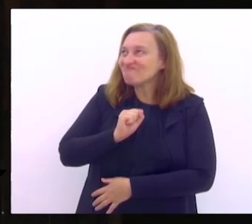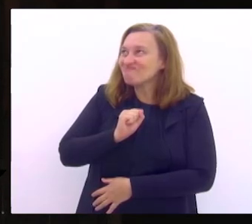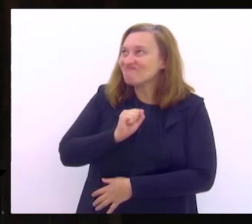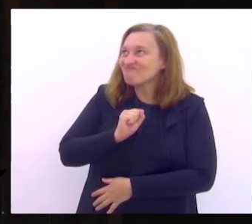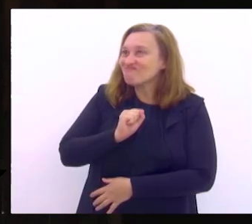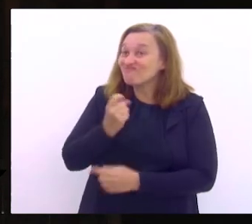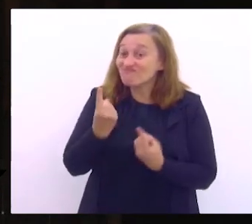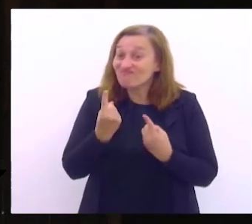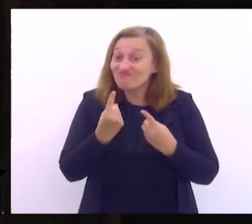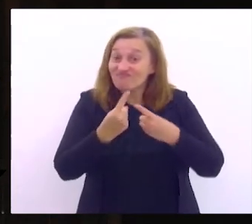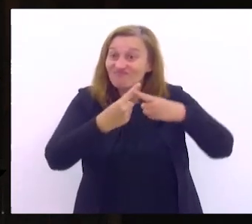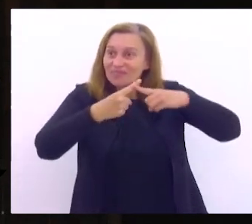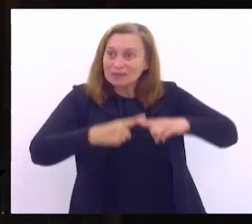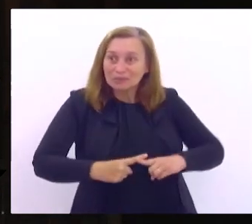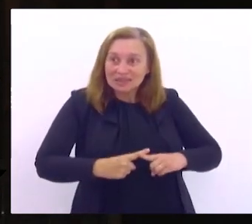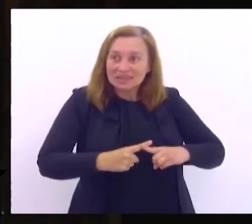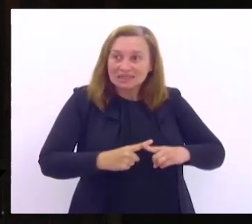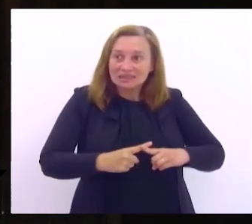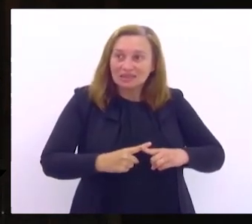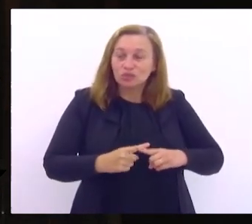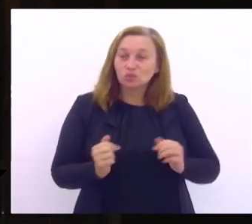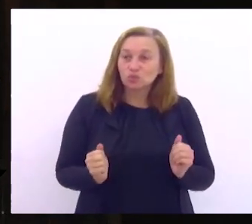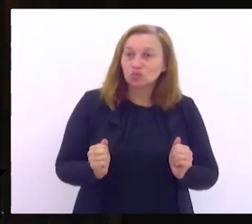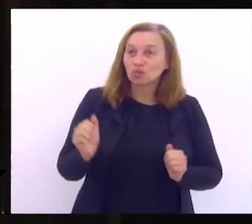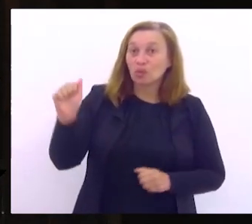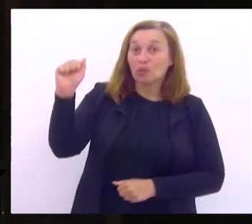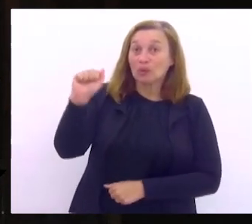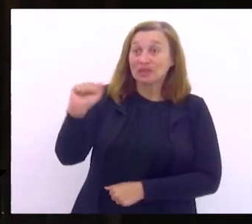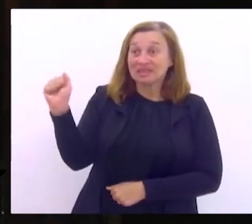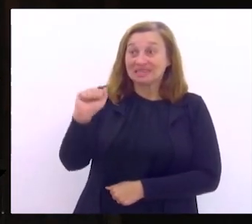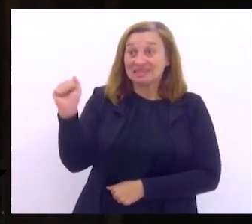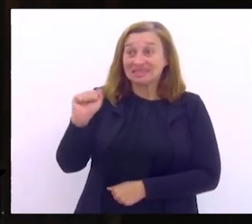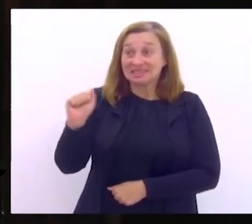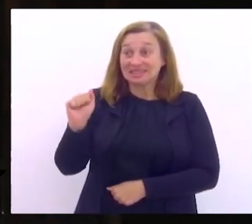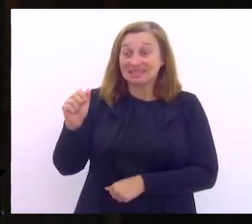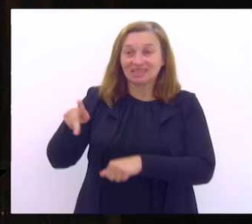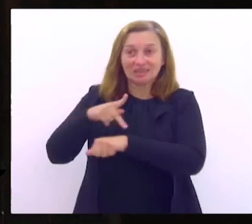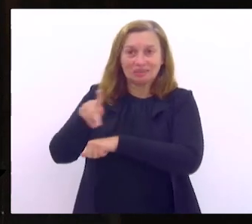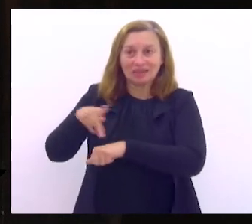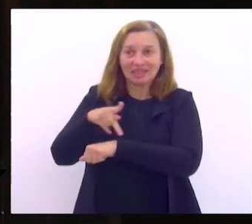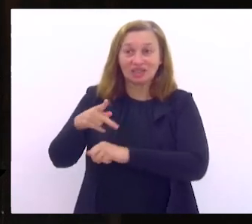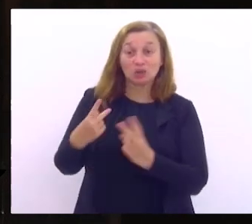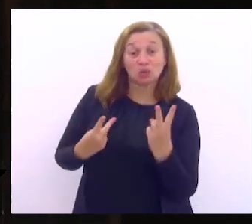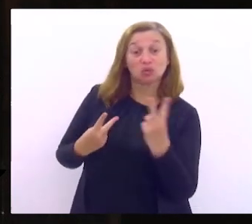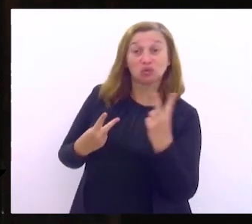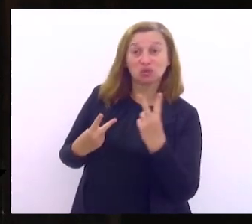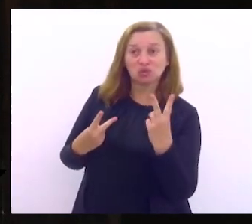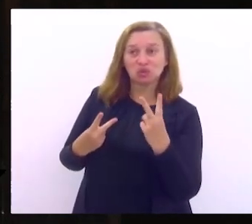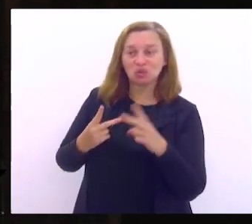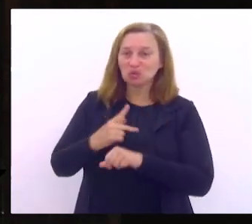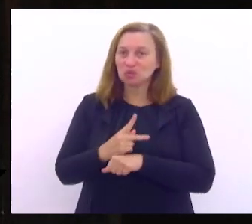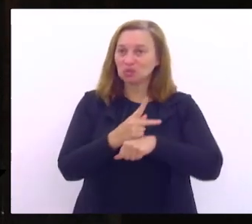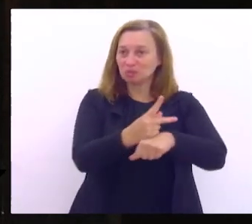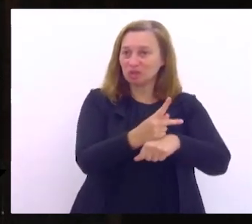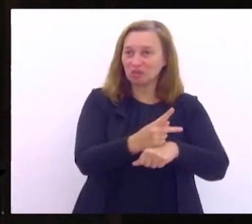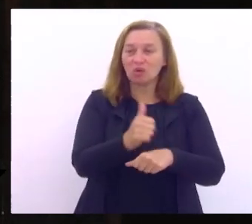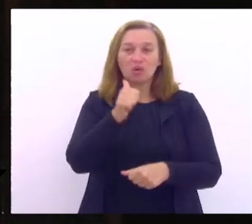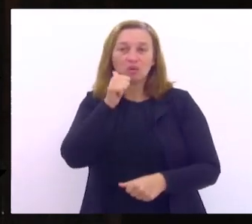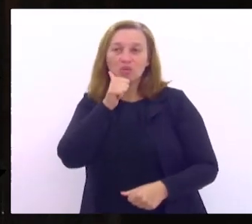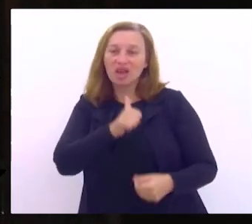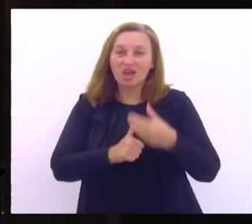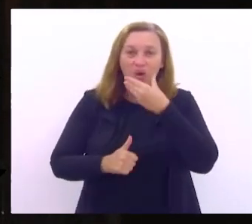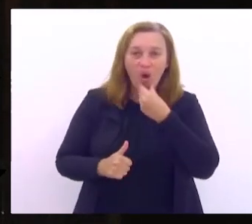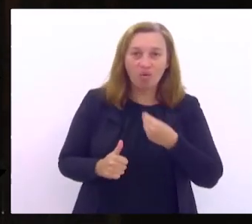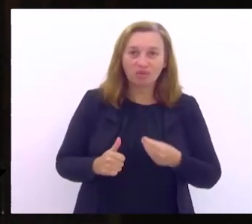numa disputa acirradíssima com a Argentina, que os dois títulos do Brasil, masculino e feminino,